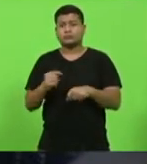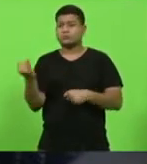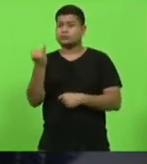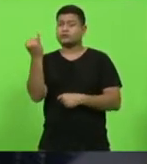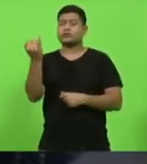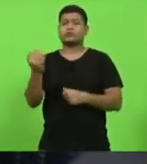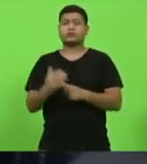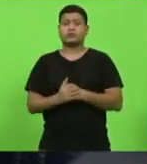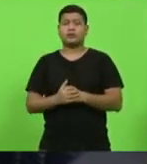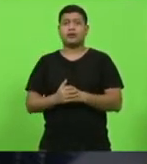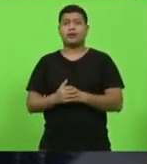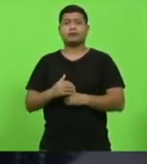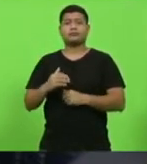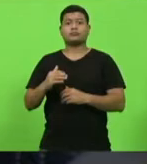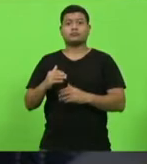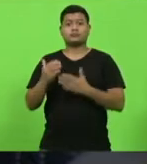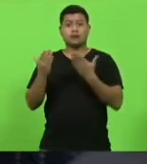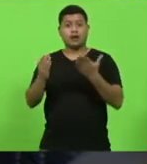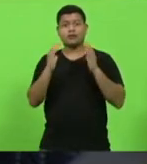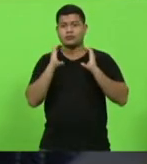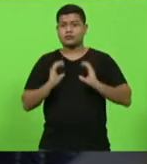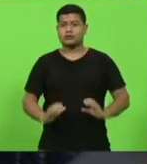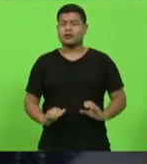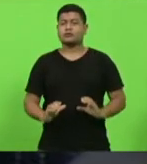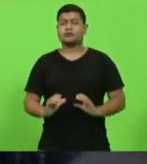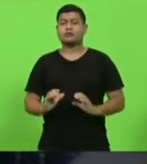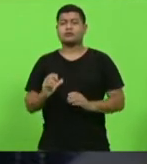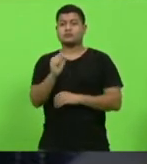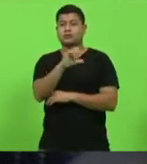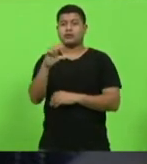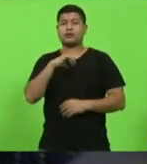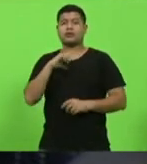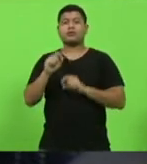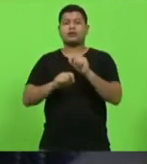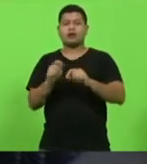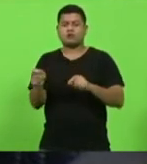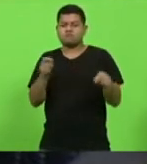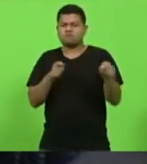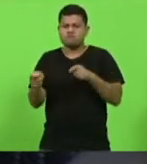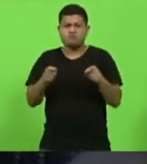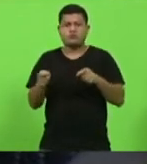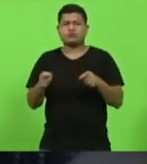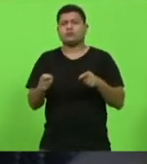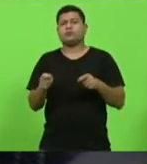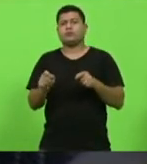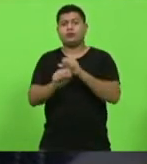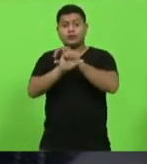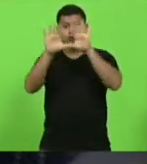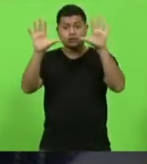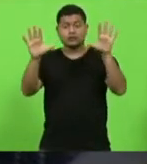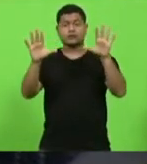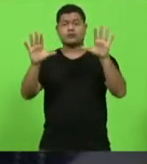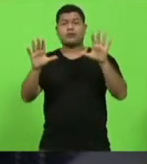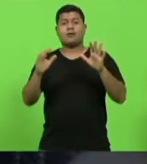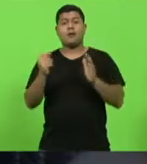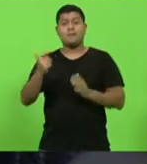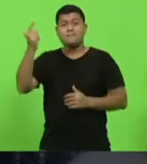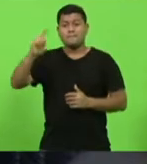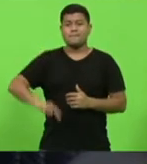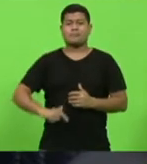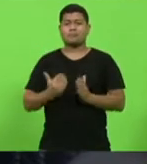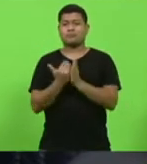nos impõe na prática o cidadão Catarinense vai ter mais Economia mais transferência mais